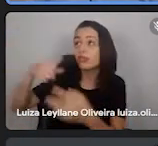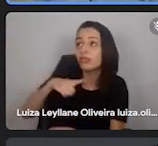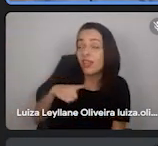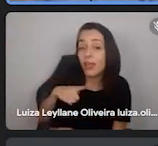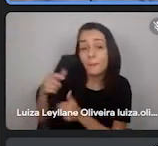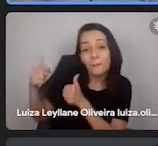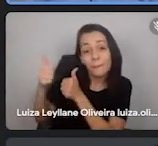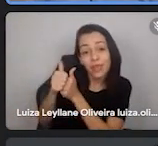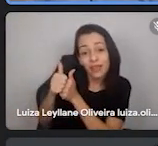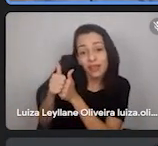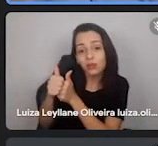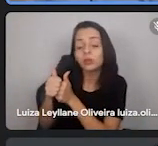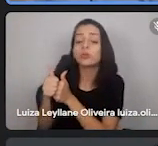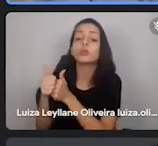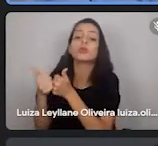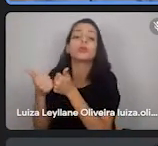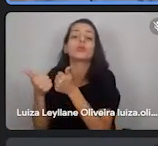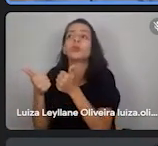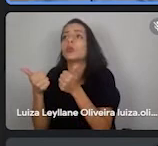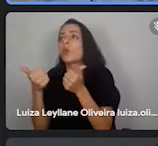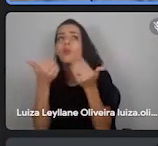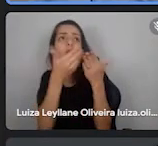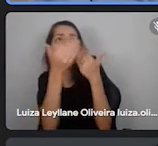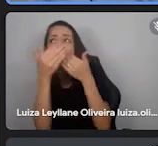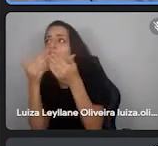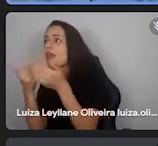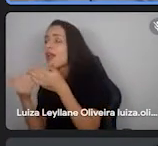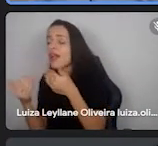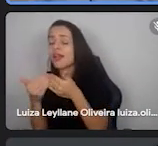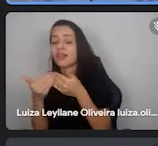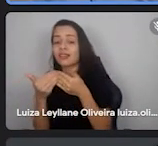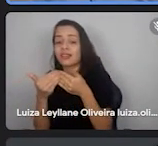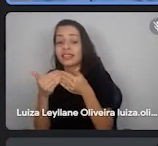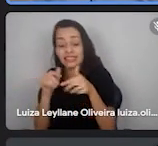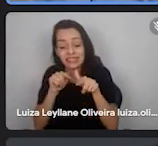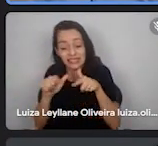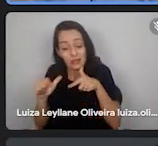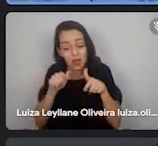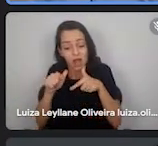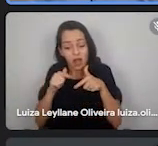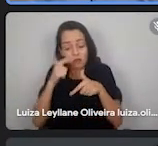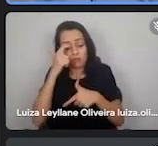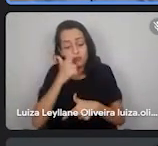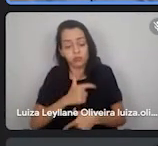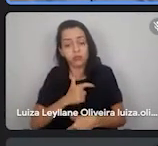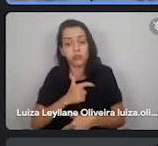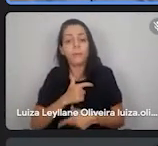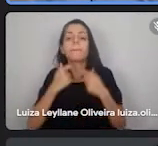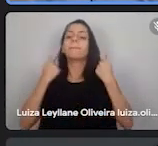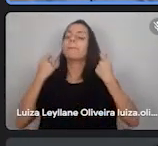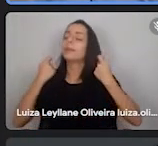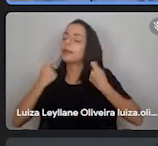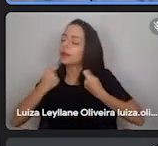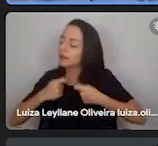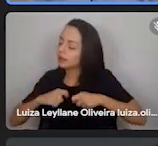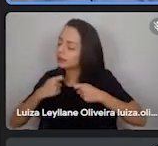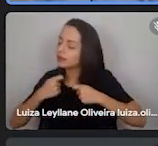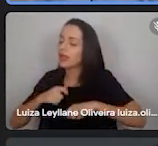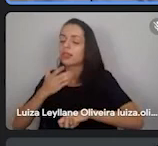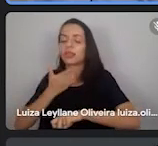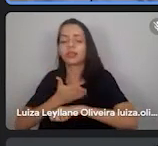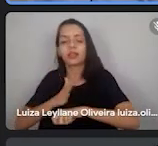próximo a um circuito energizado, ele tem que ter treinamento. Se a rede